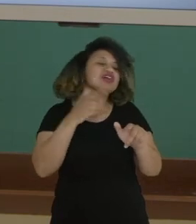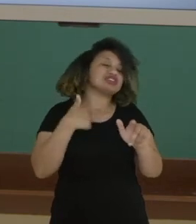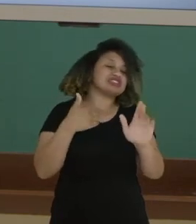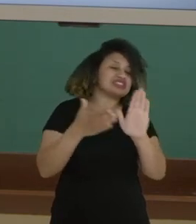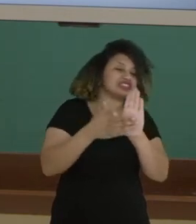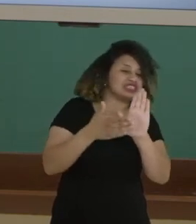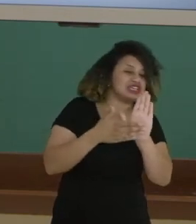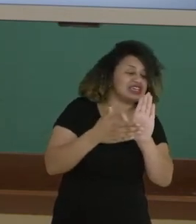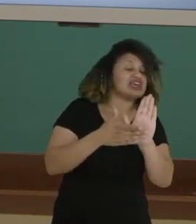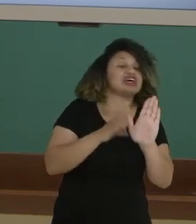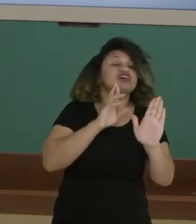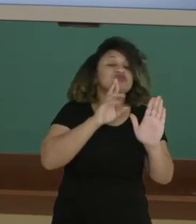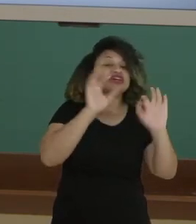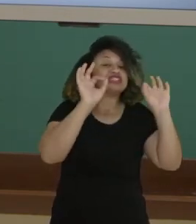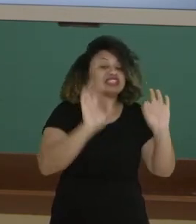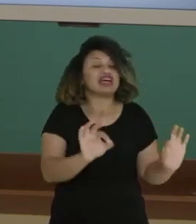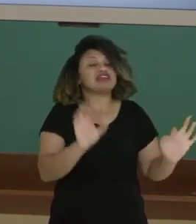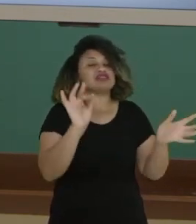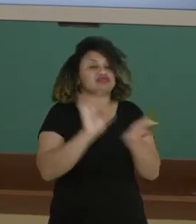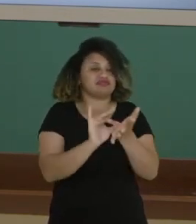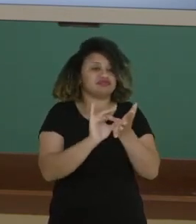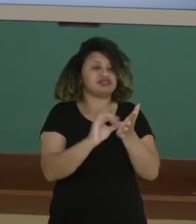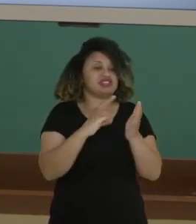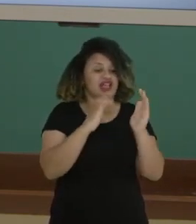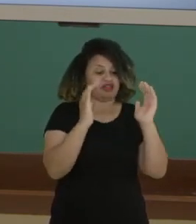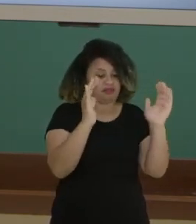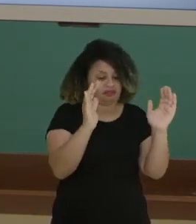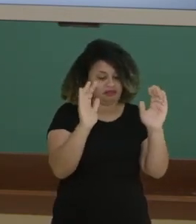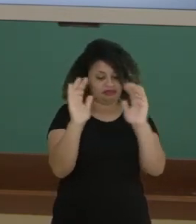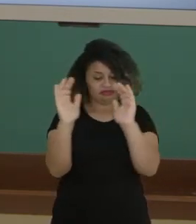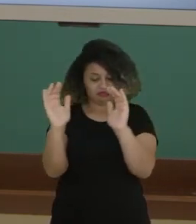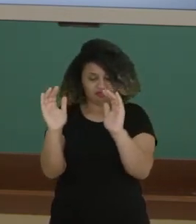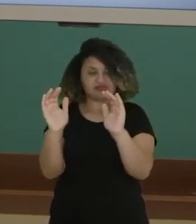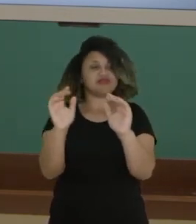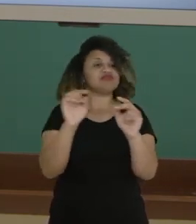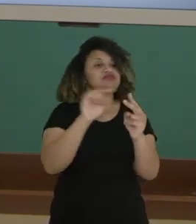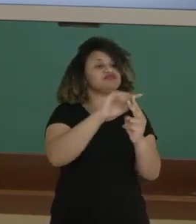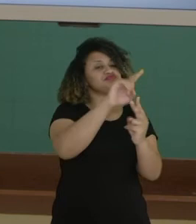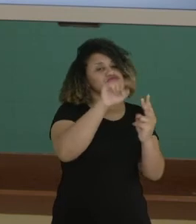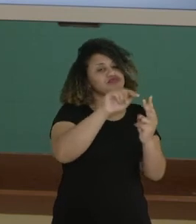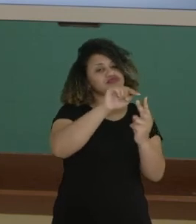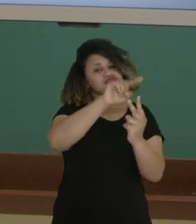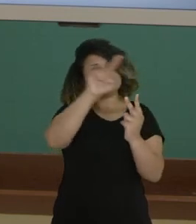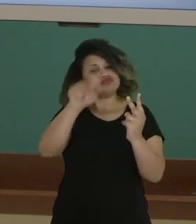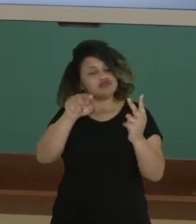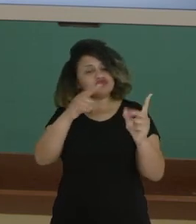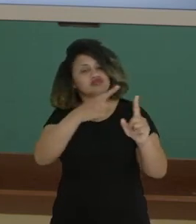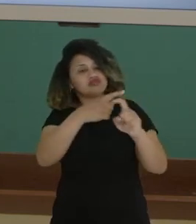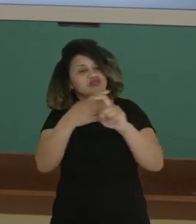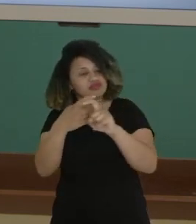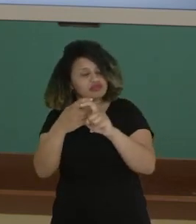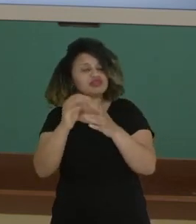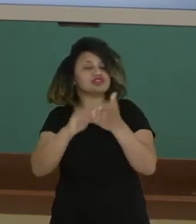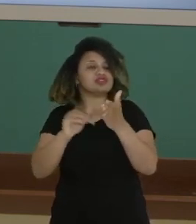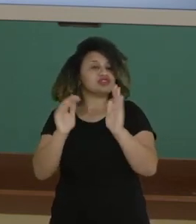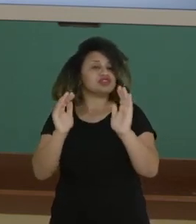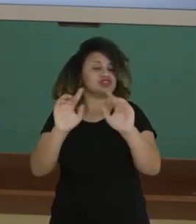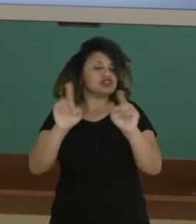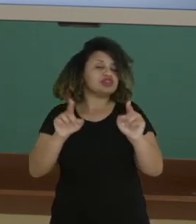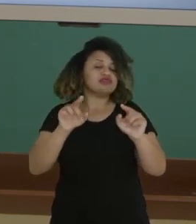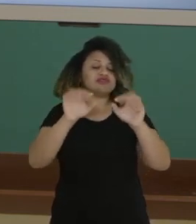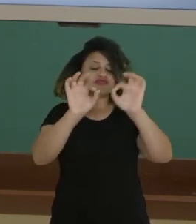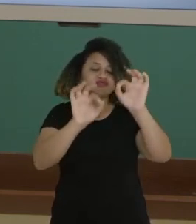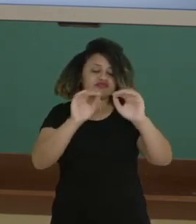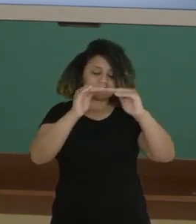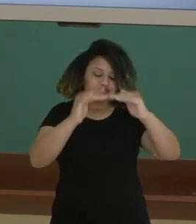real. Então só lembrando, tem o parênteses? Aplica a propriedade distributiva eliminando os parênteses.